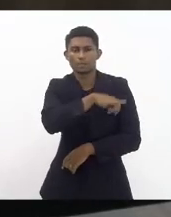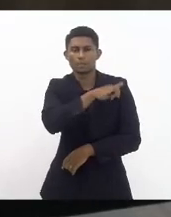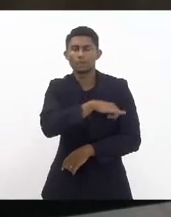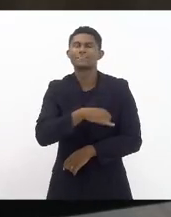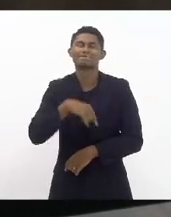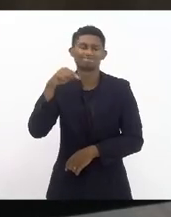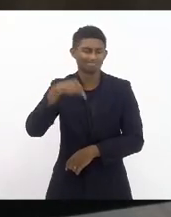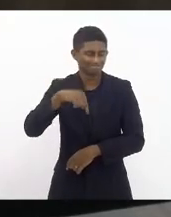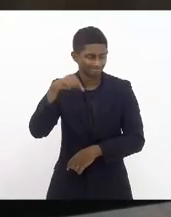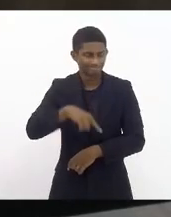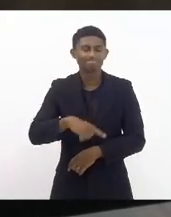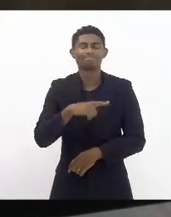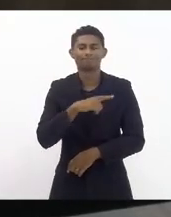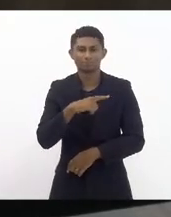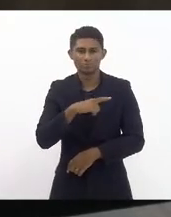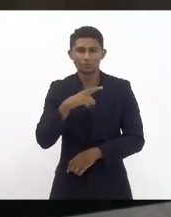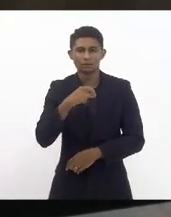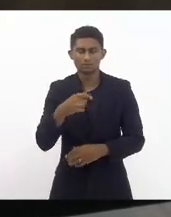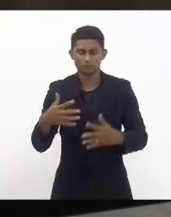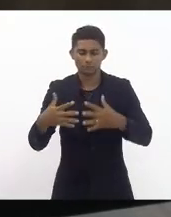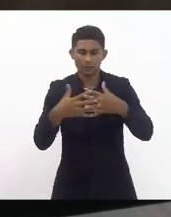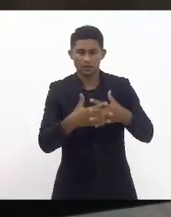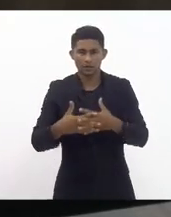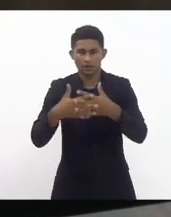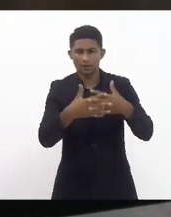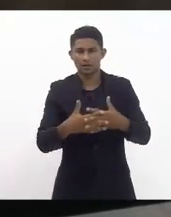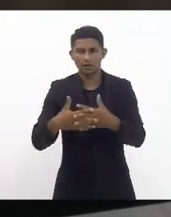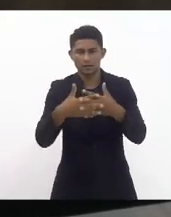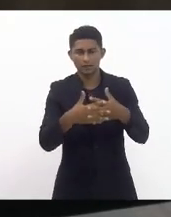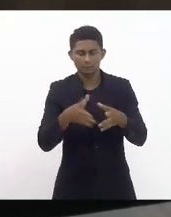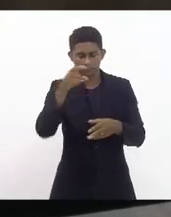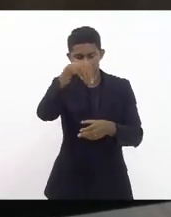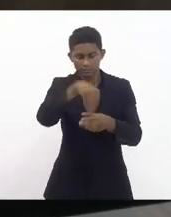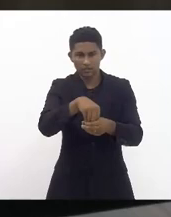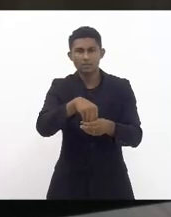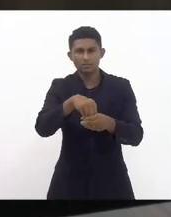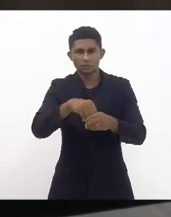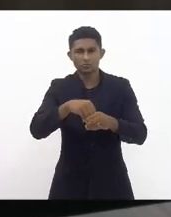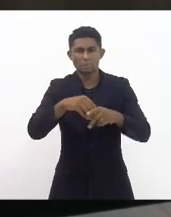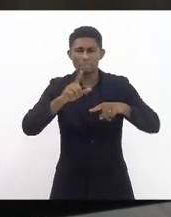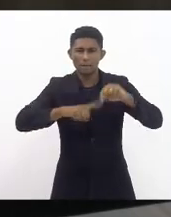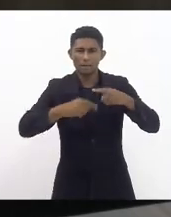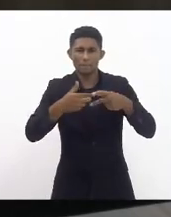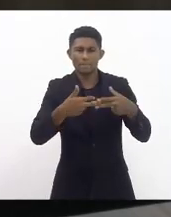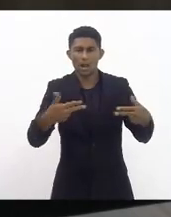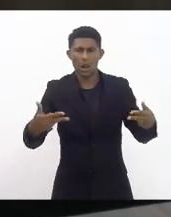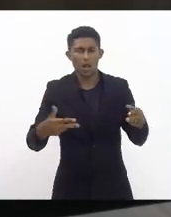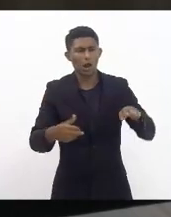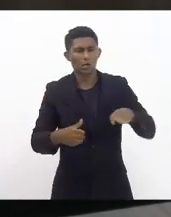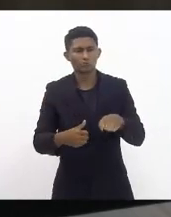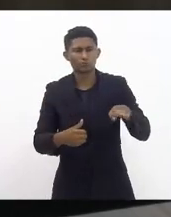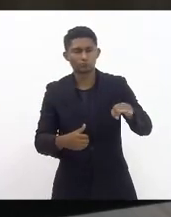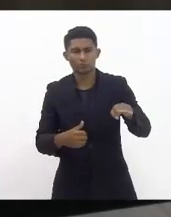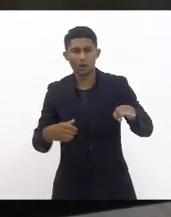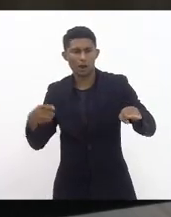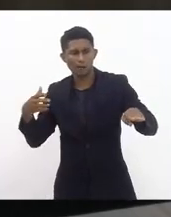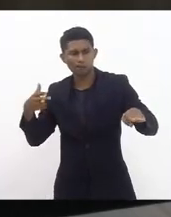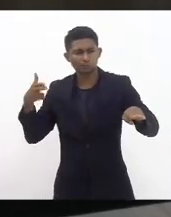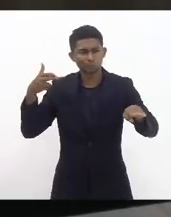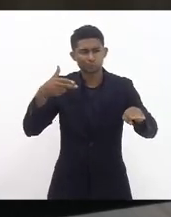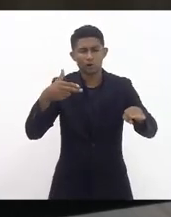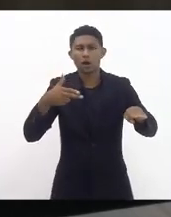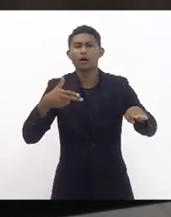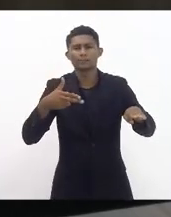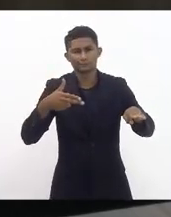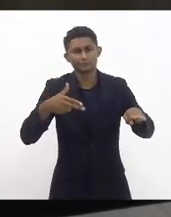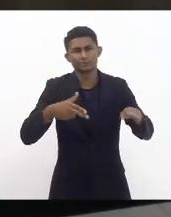quadro gravíssimo de roubo de cargas no nosso Estado. É uma das marcas negativas do último período, no campo da falta